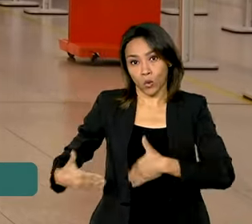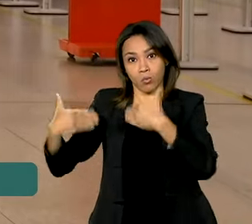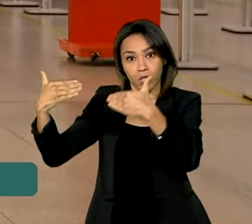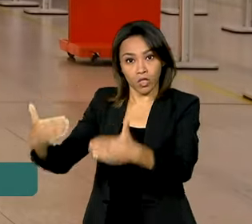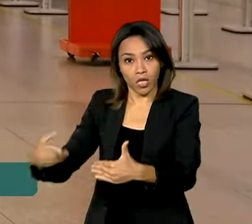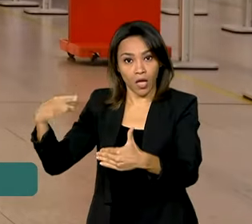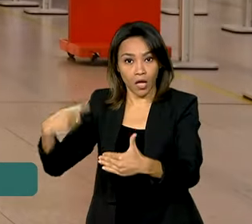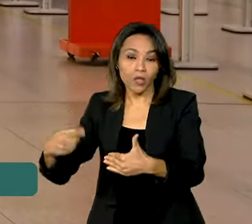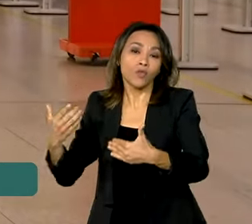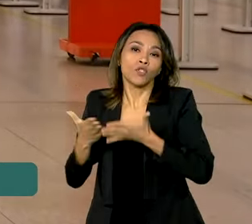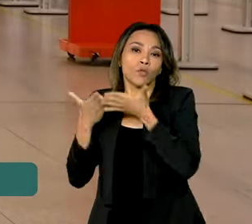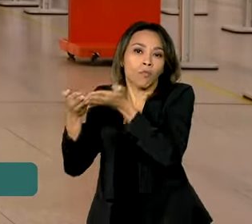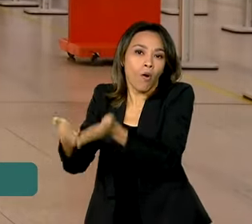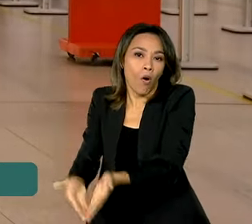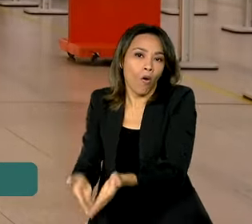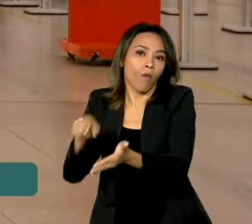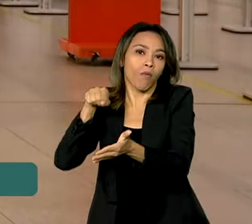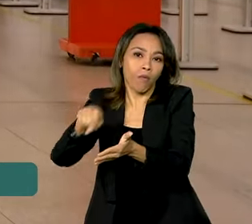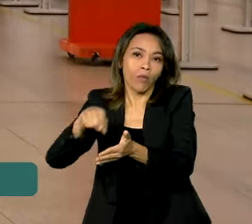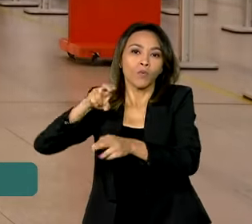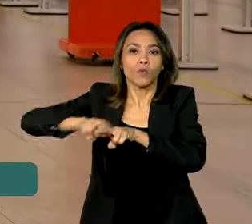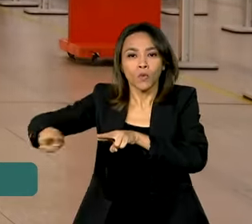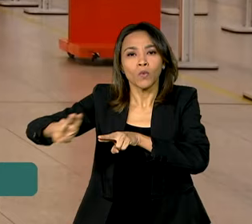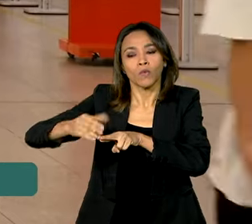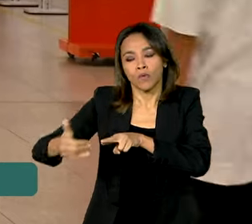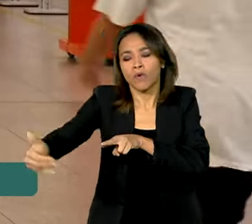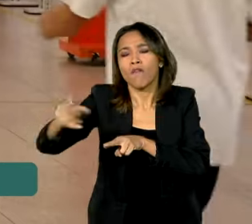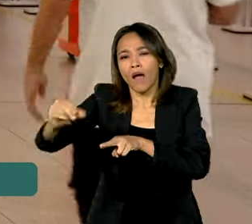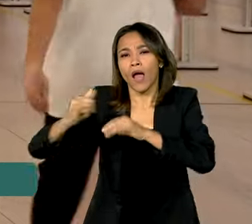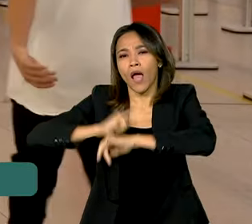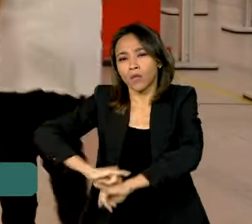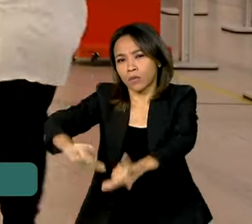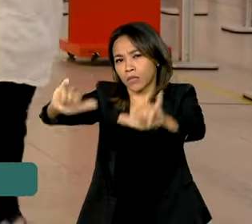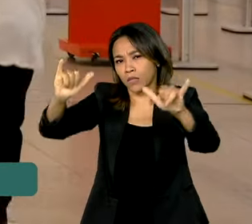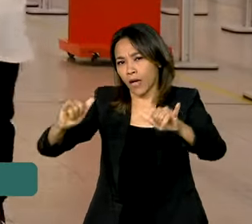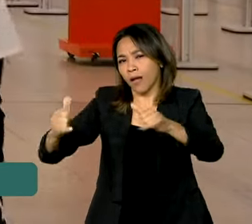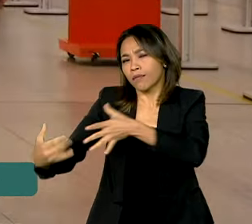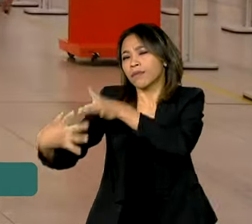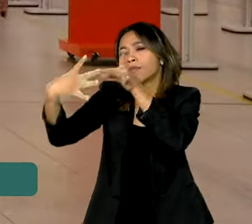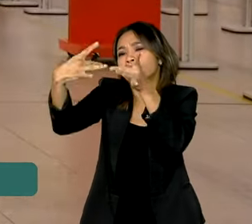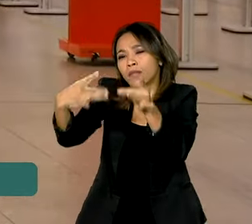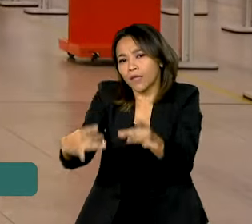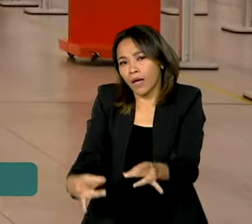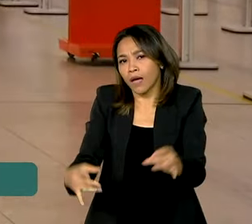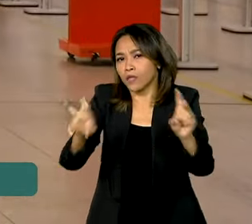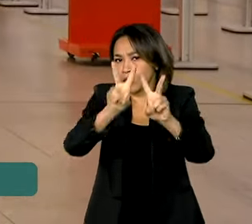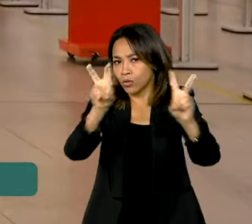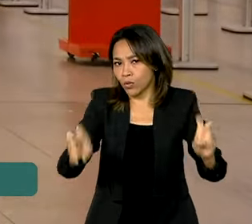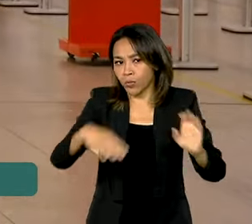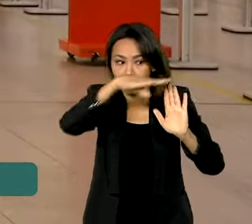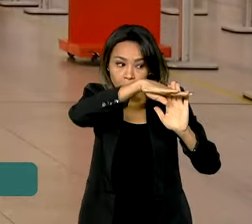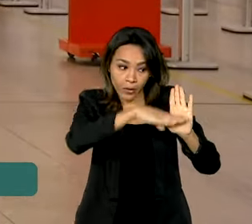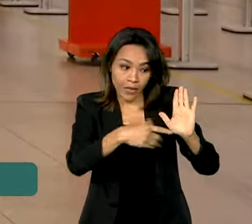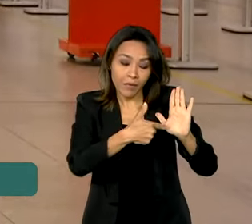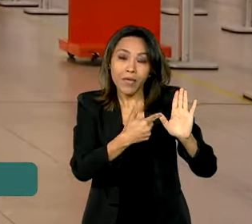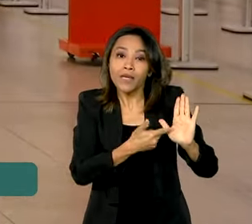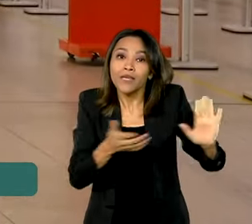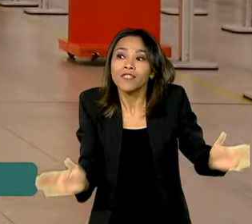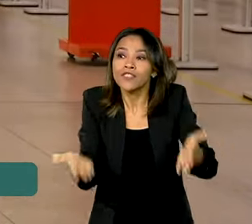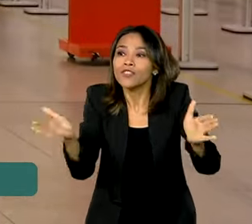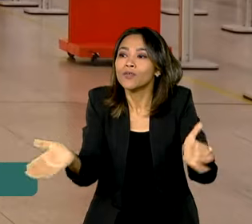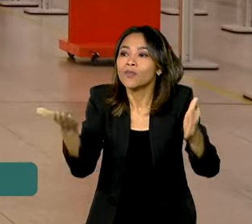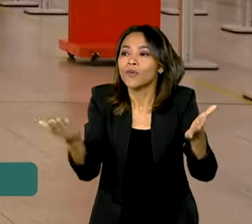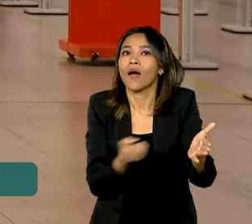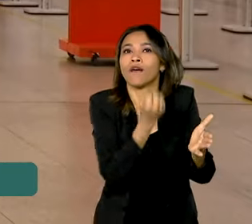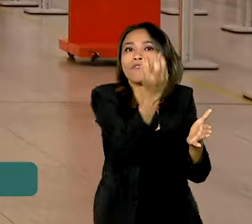de Portos e Aeroportos deve anunciar nos próximos dias mais detalhes do programa Voa Brasil, que vai garantir a parte